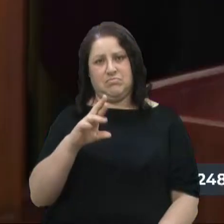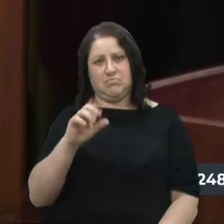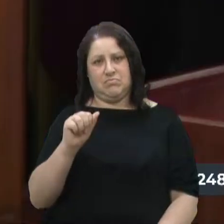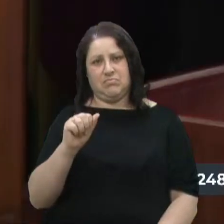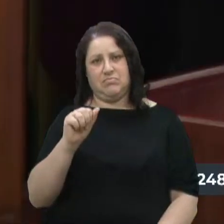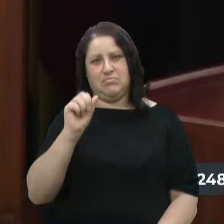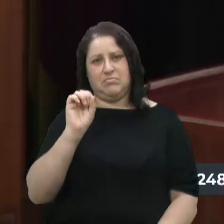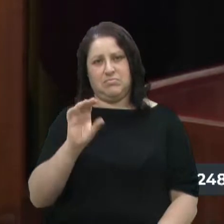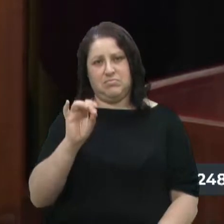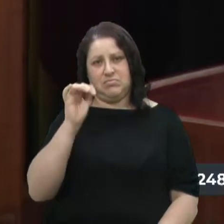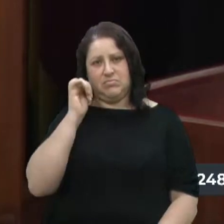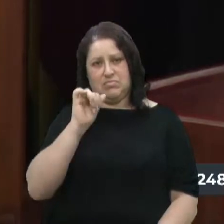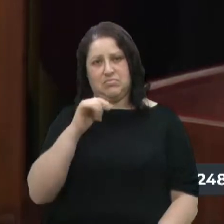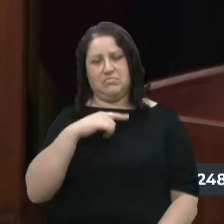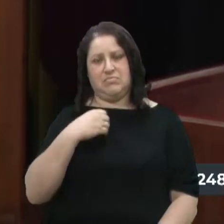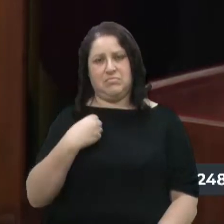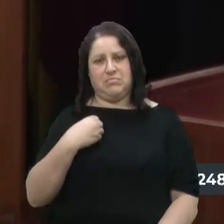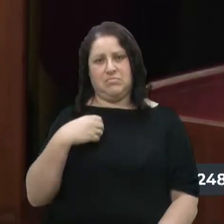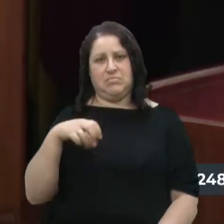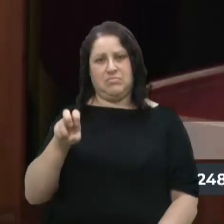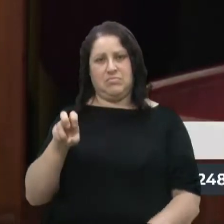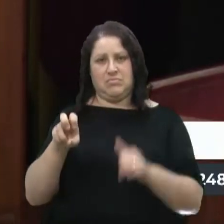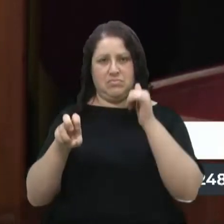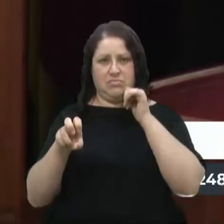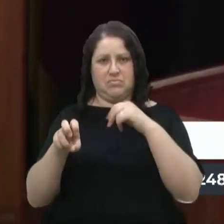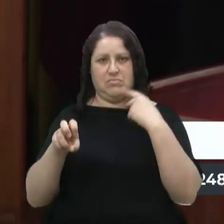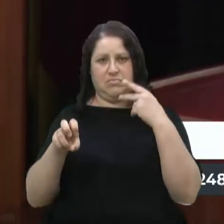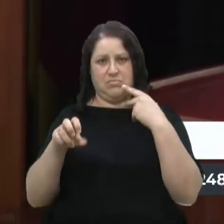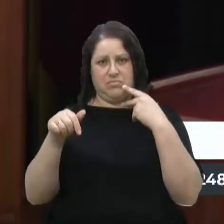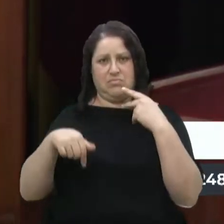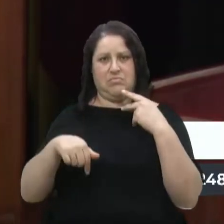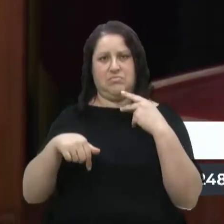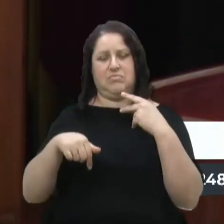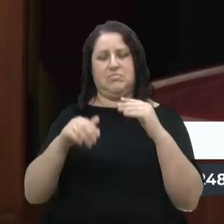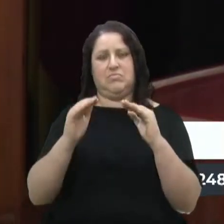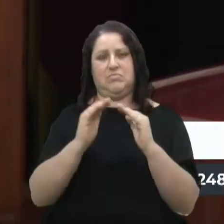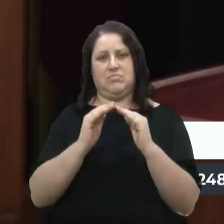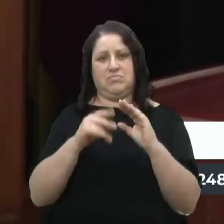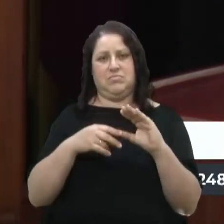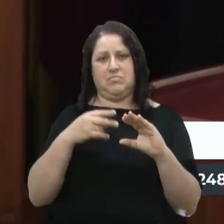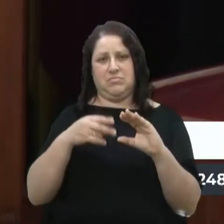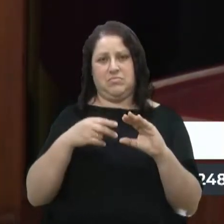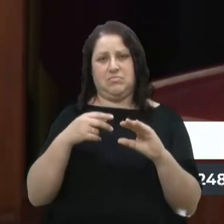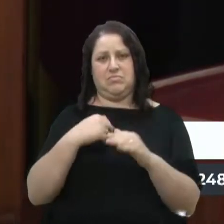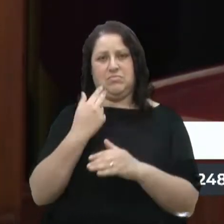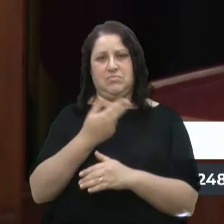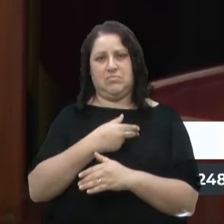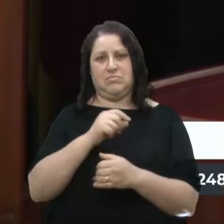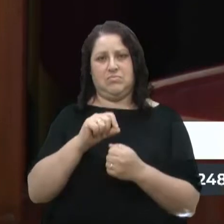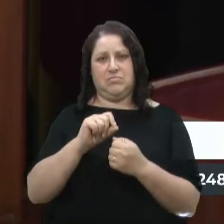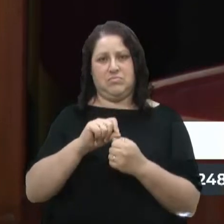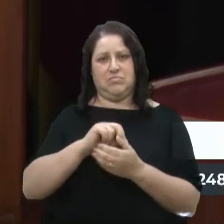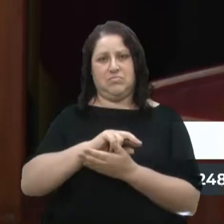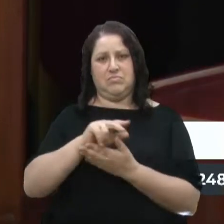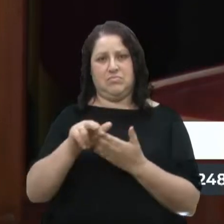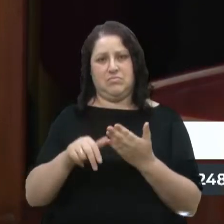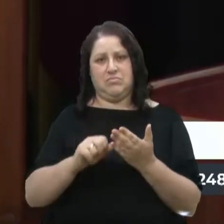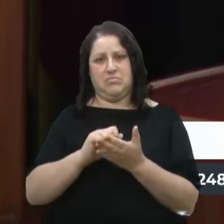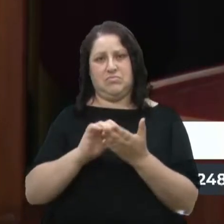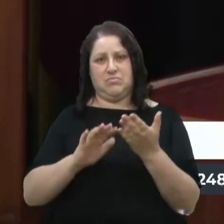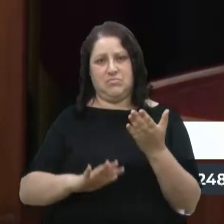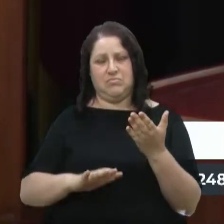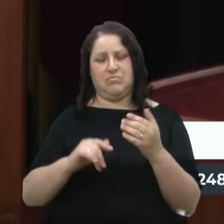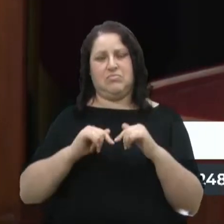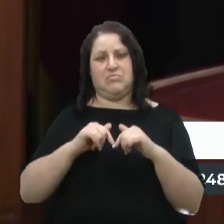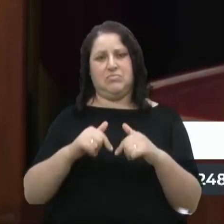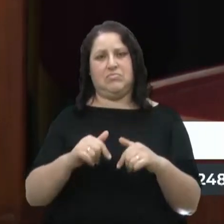por 5 vereadoras aqui desta casa, para a gente fazer uma série de ações, em que estaremos